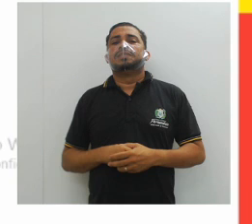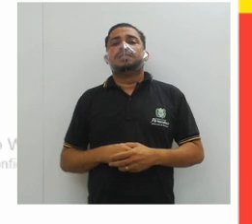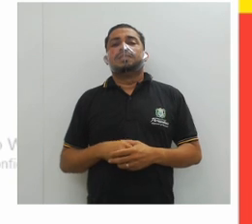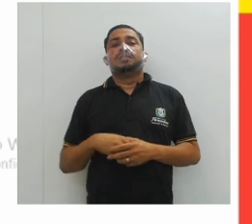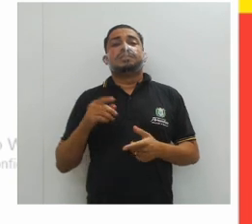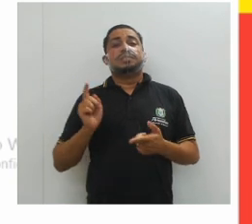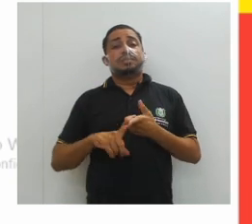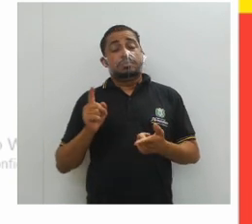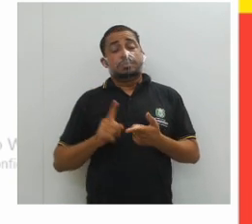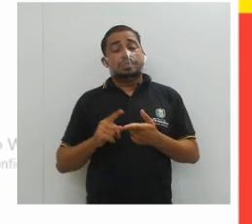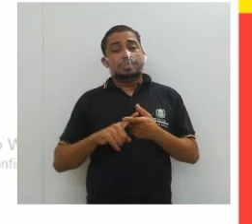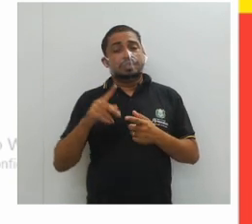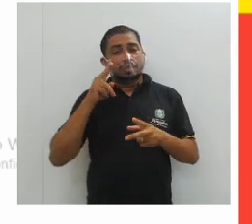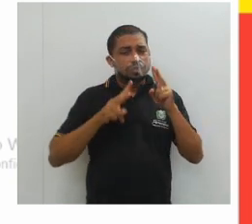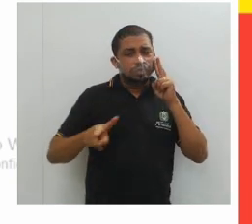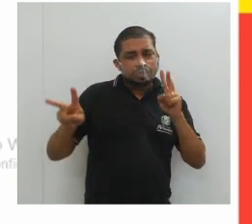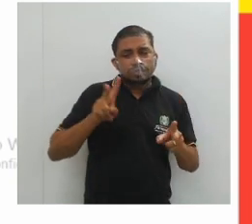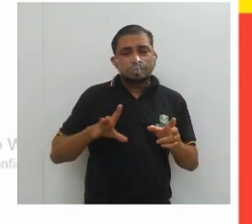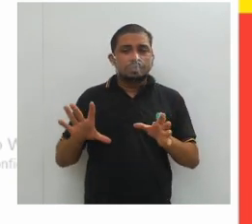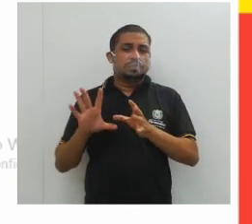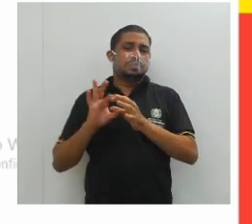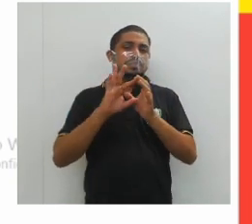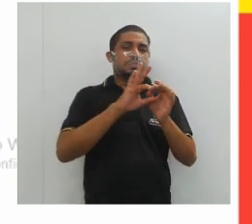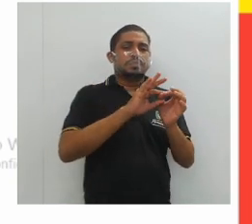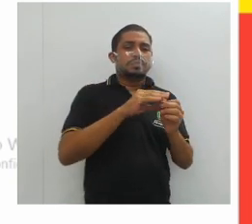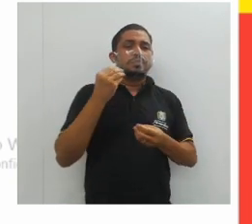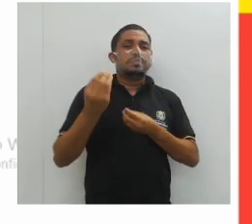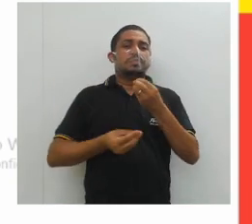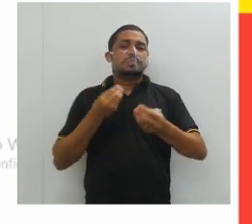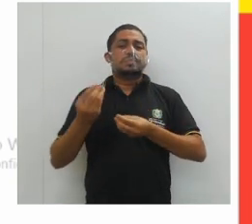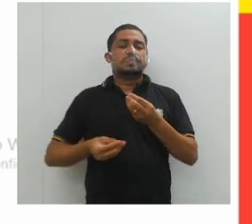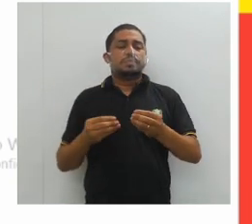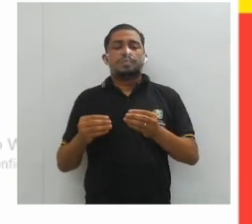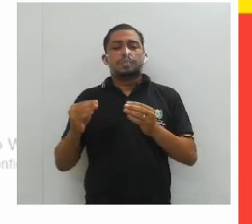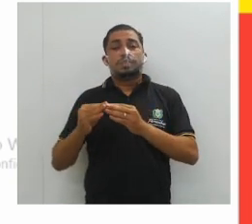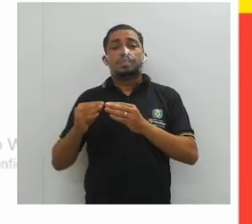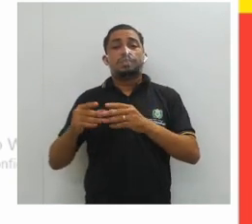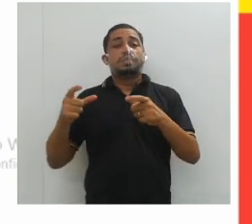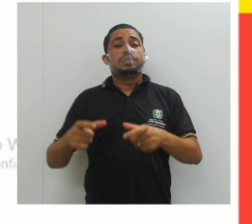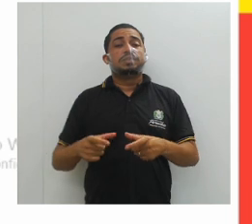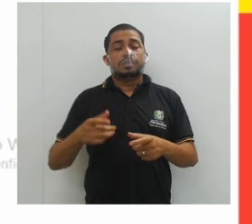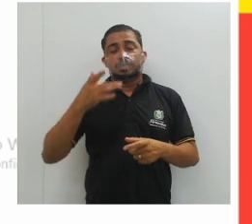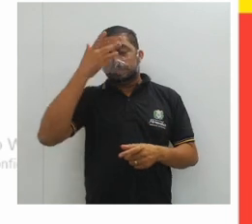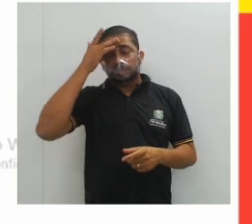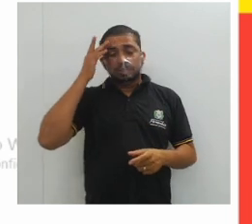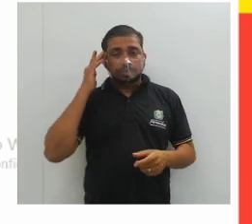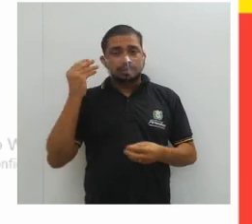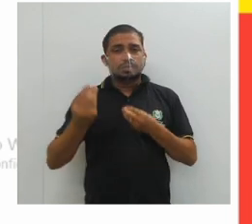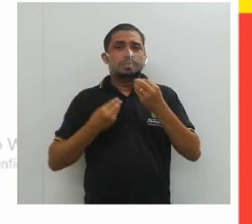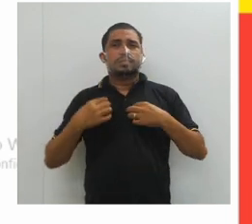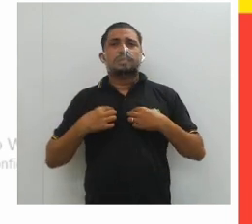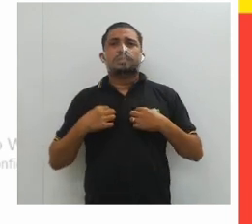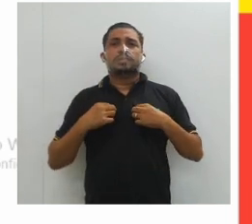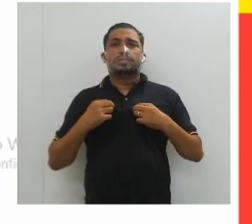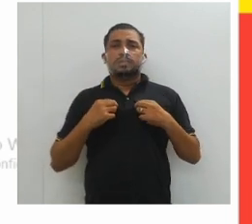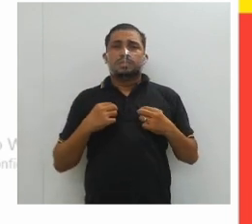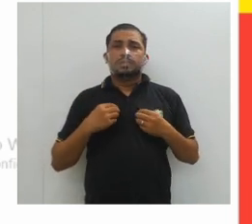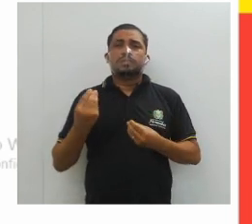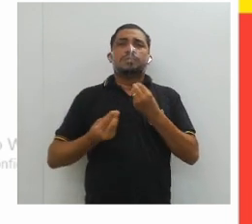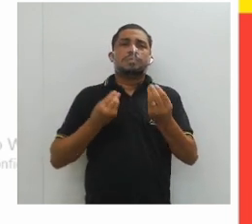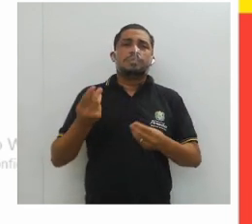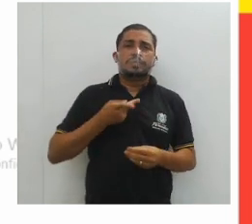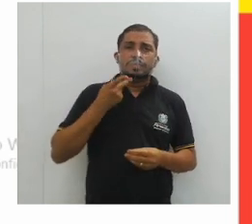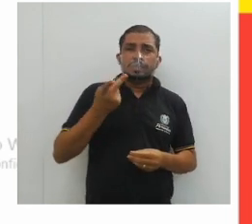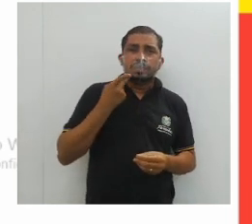Não, também está de olho no contexto, né? Como é que moravam aquelas pessoas, como é que vestiam, como